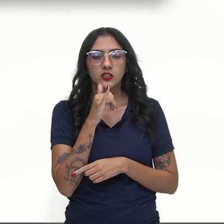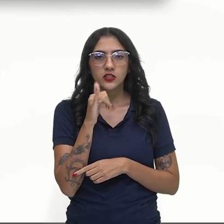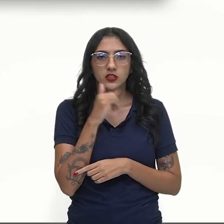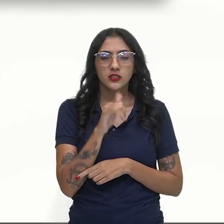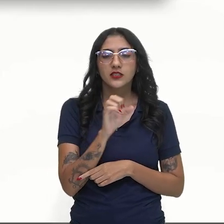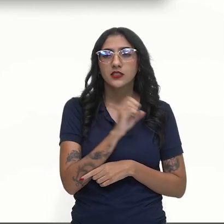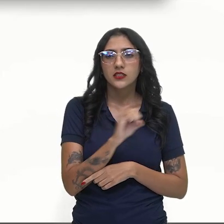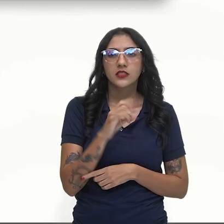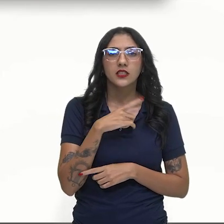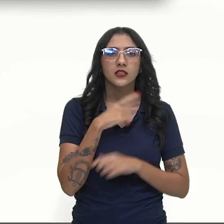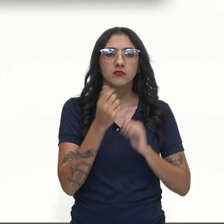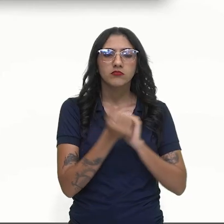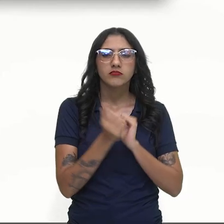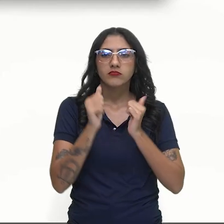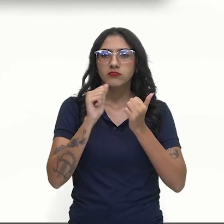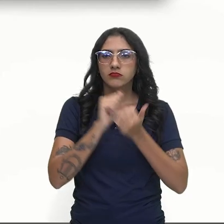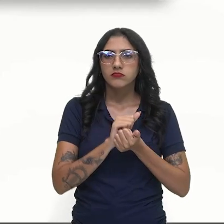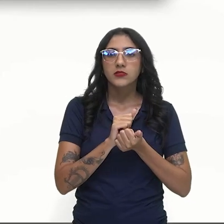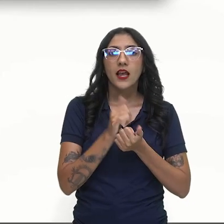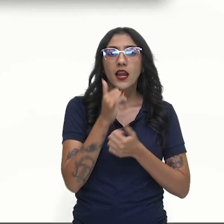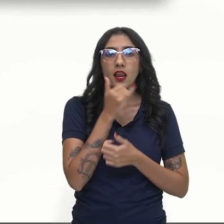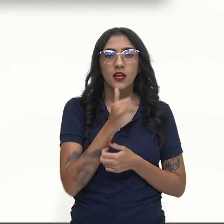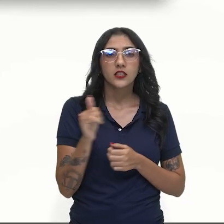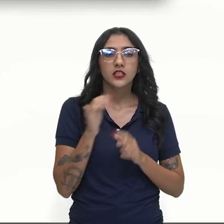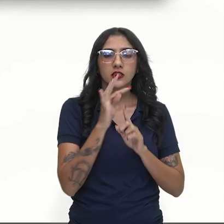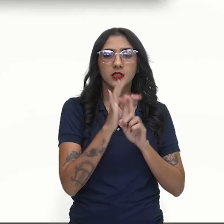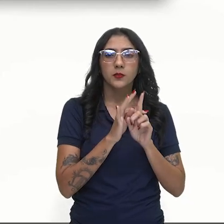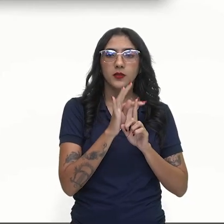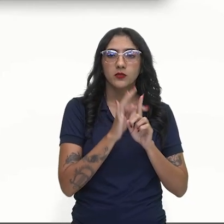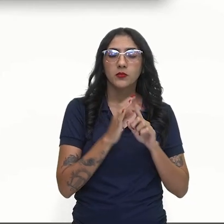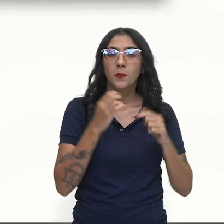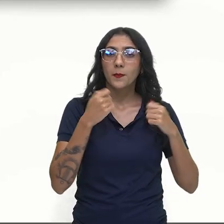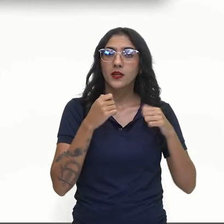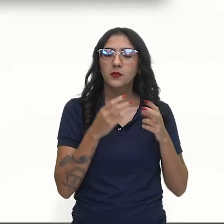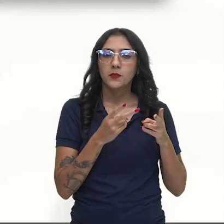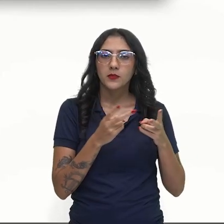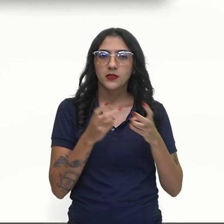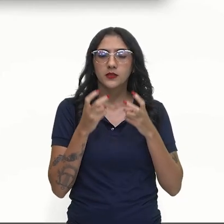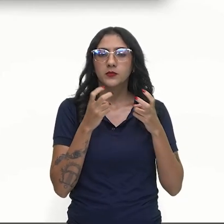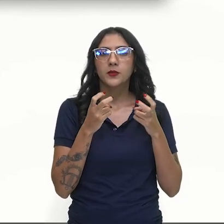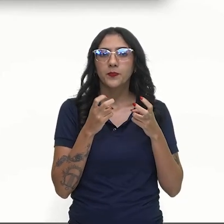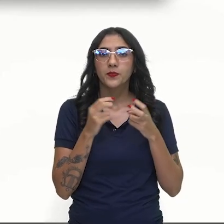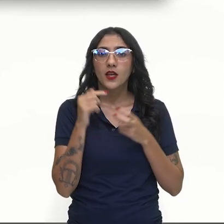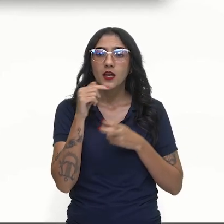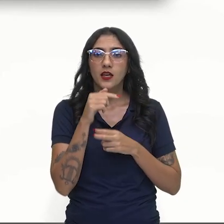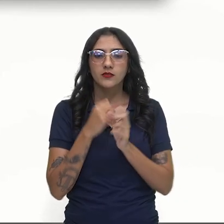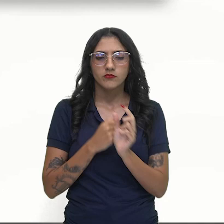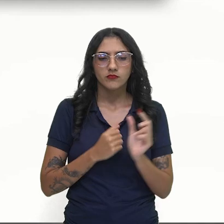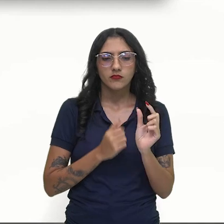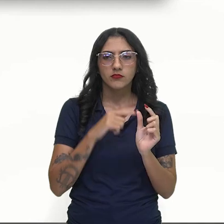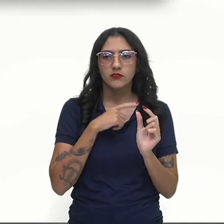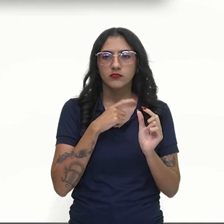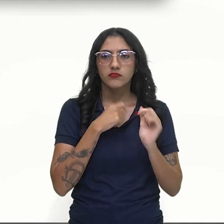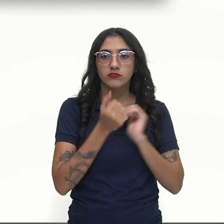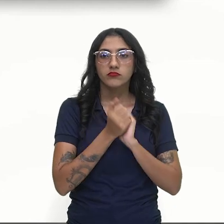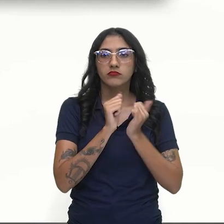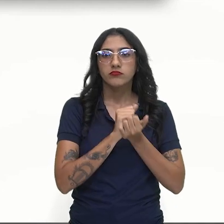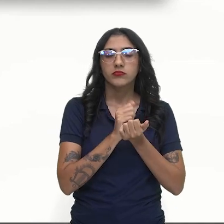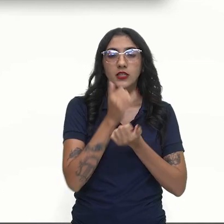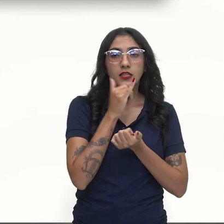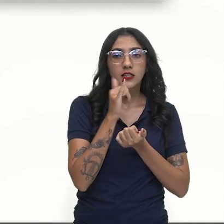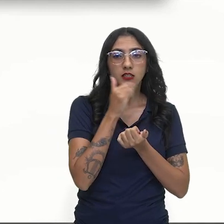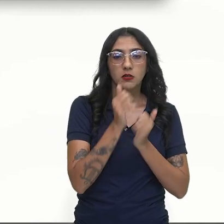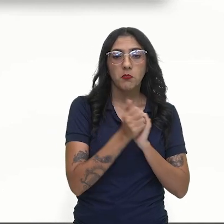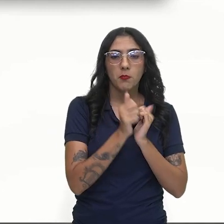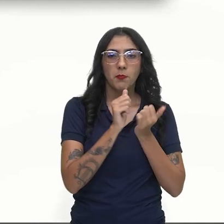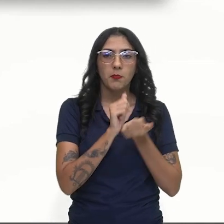quando ela vai ser transformada em energia térmica, eu preciso perceber. O resistor transforma energia elétrica em